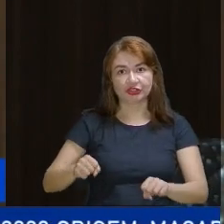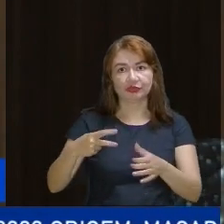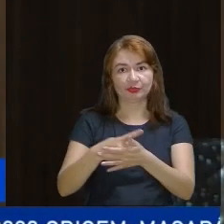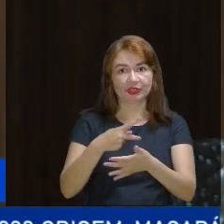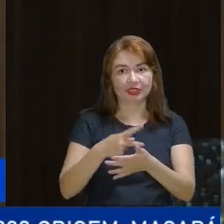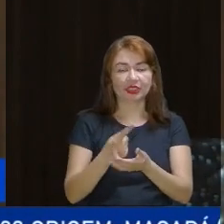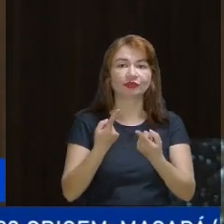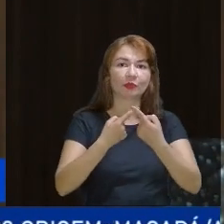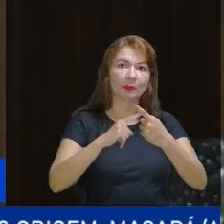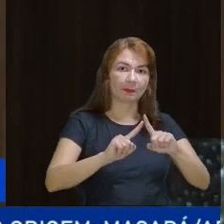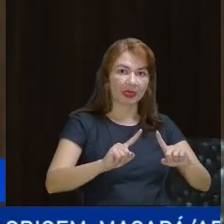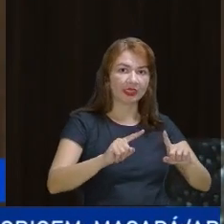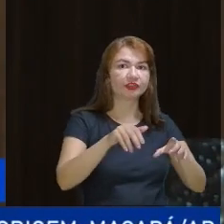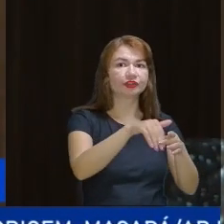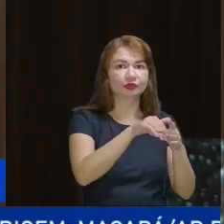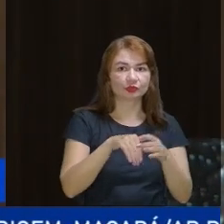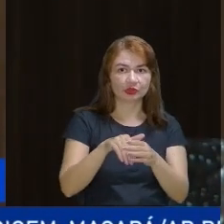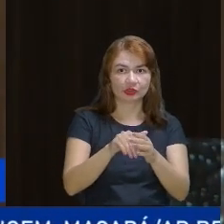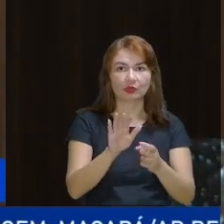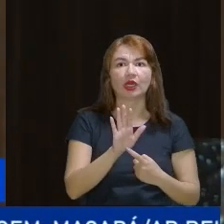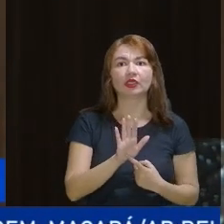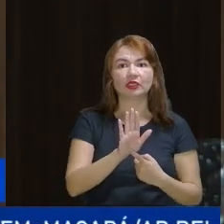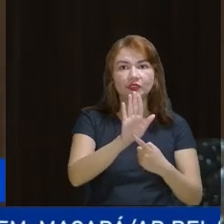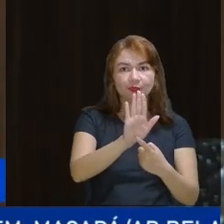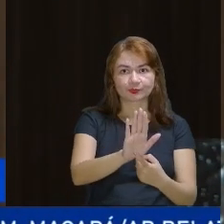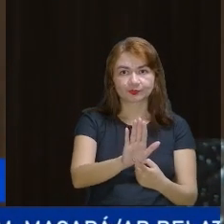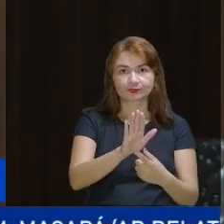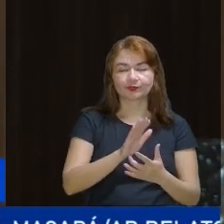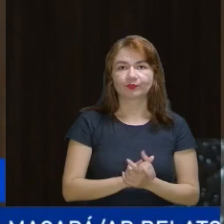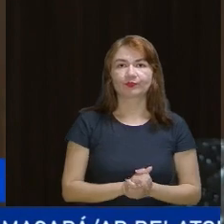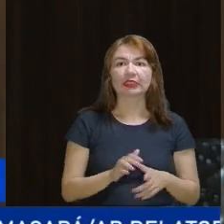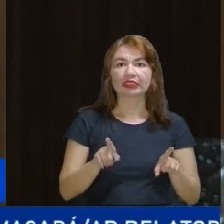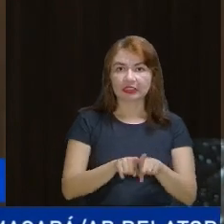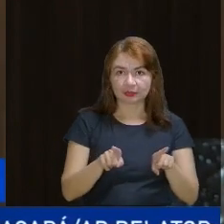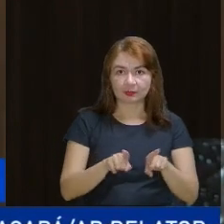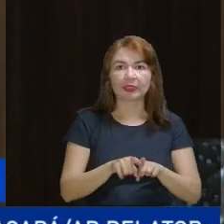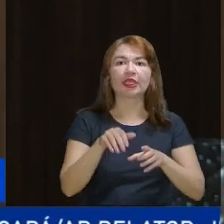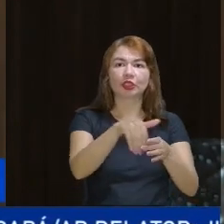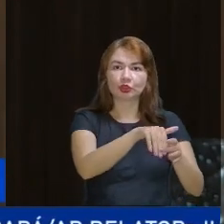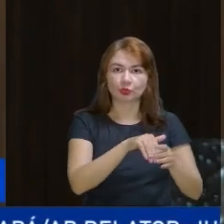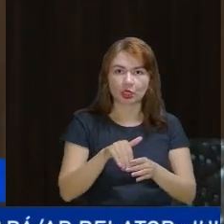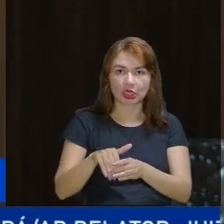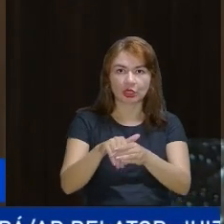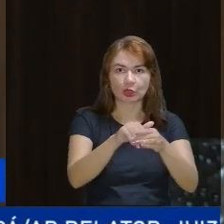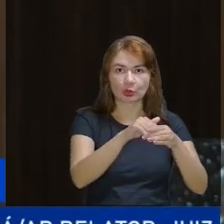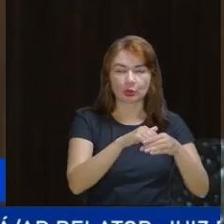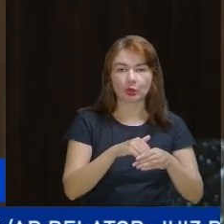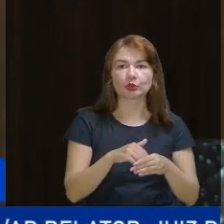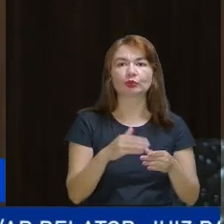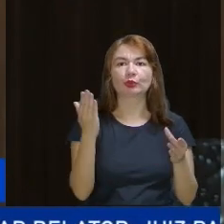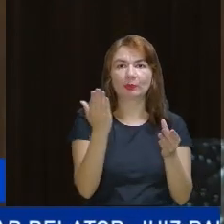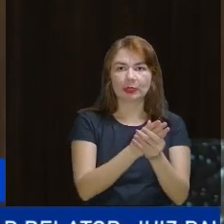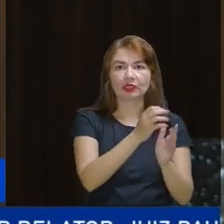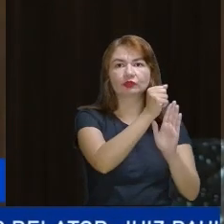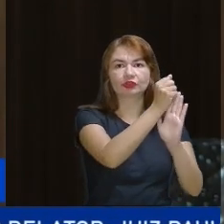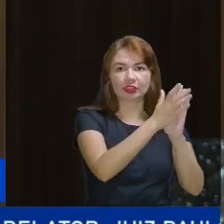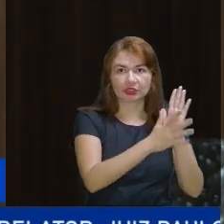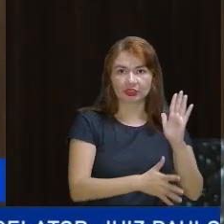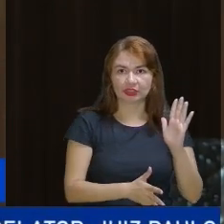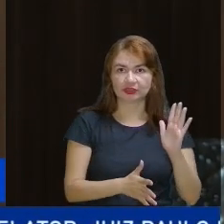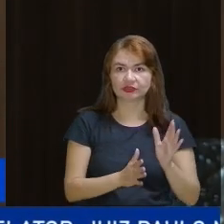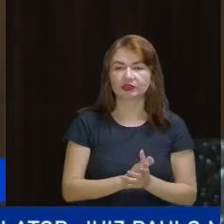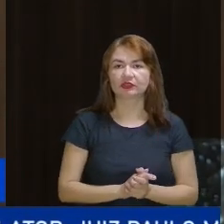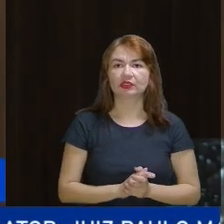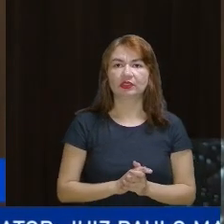no acórdão, e segundo ficou expresso no acórdão dos embargos de declaração também, não foi